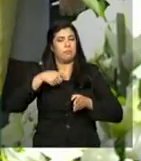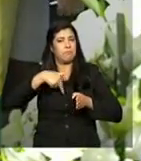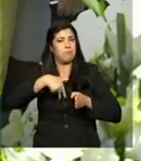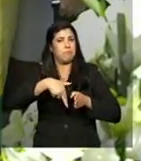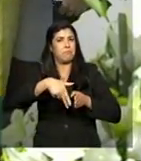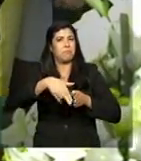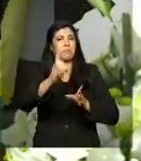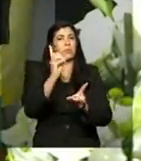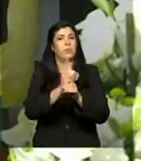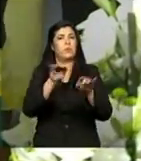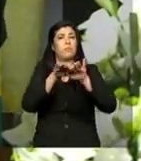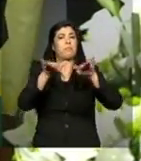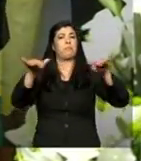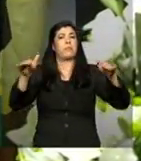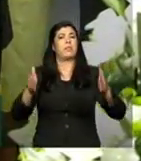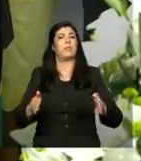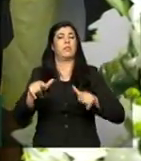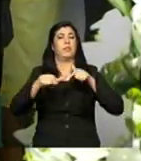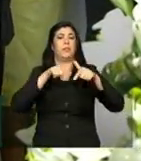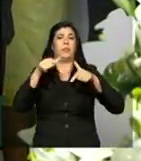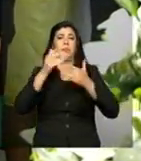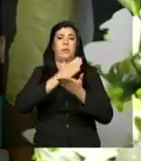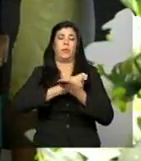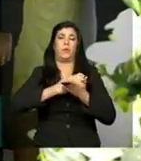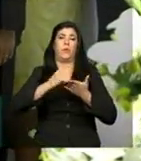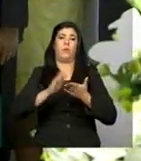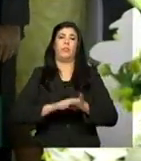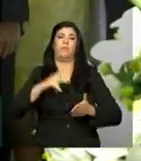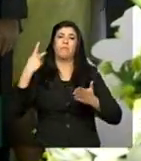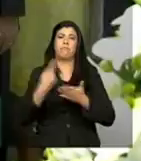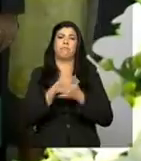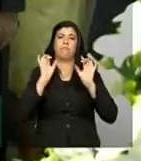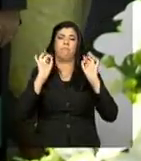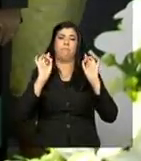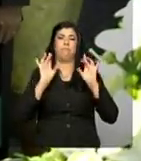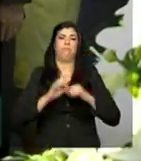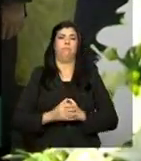mesa dos trabalhos da Câmara, onde vai se dar o início aí à cerimônia.